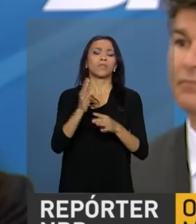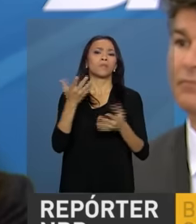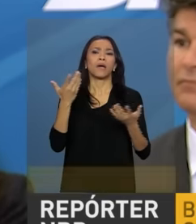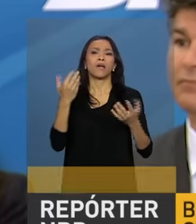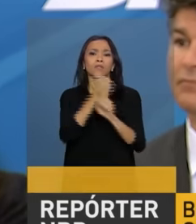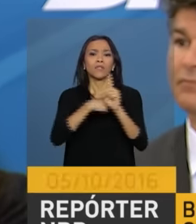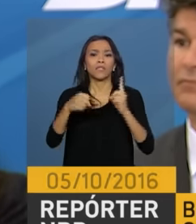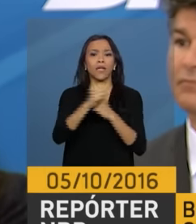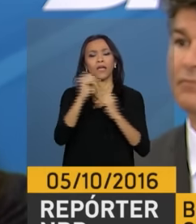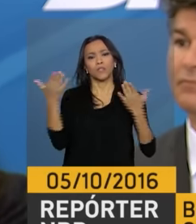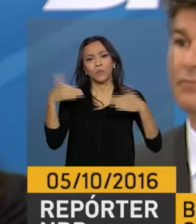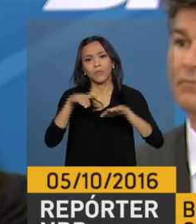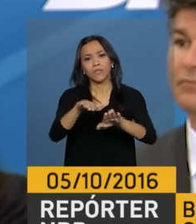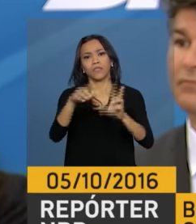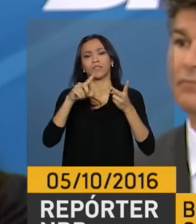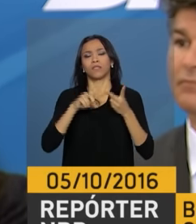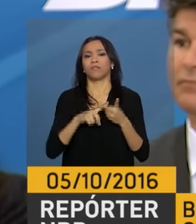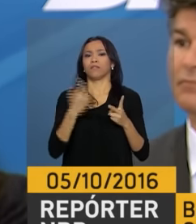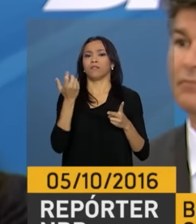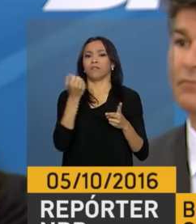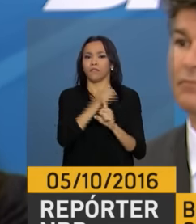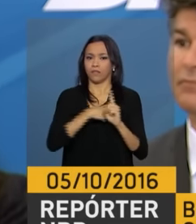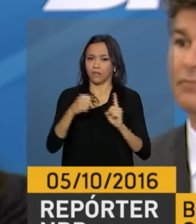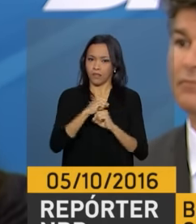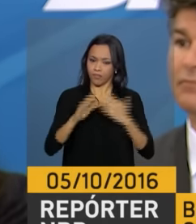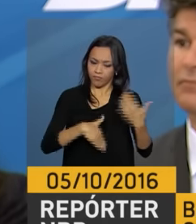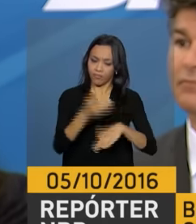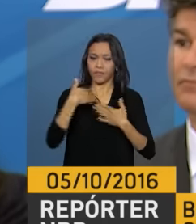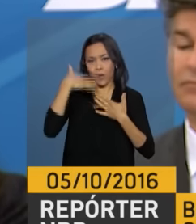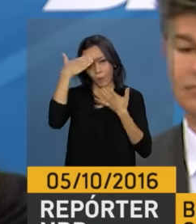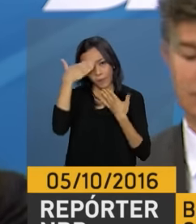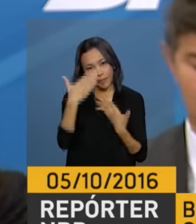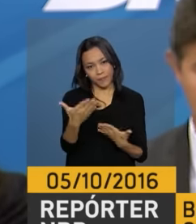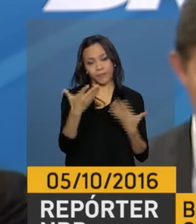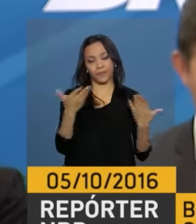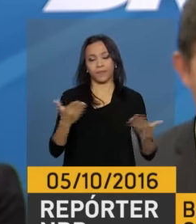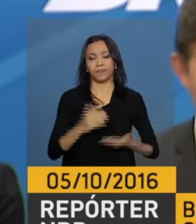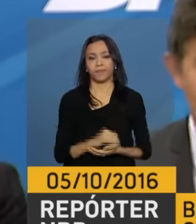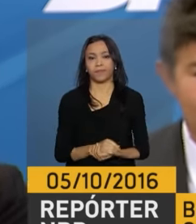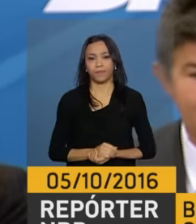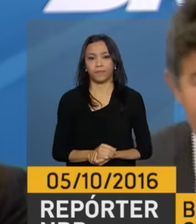inclusiva, desenvolvida e pacífica. Muito obrigado.